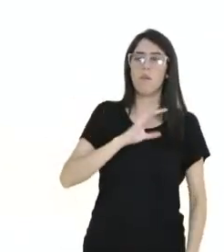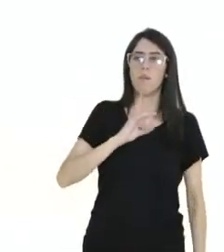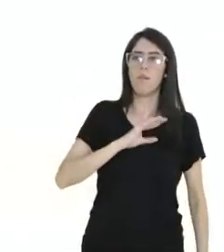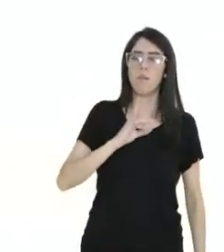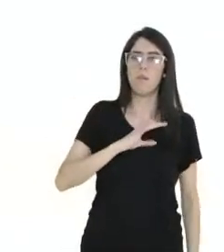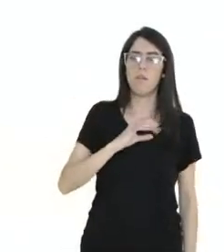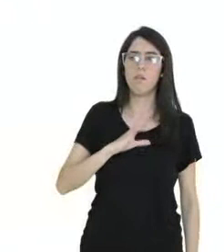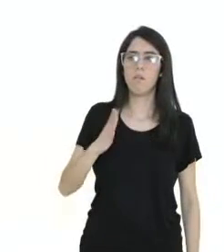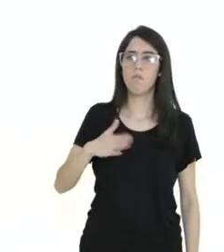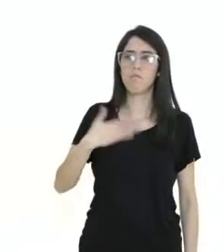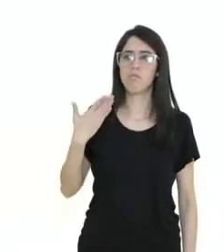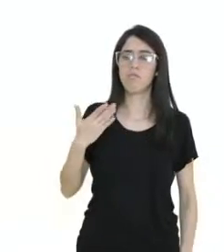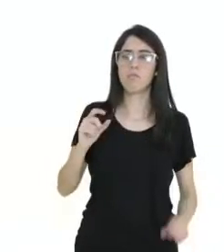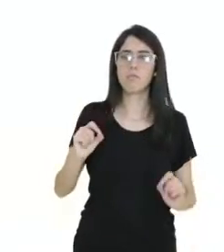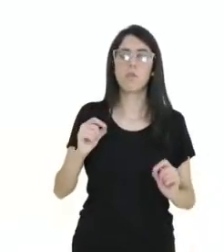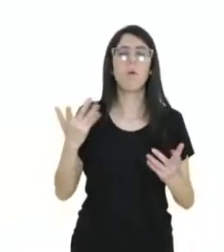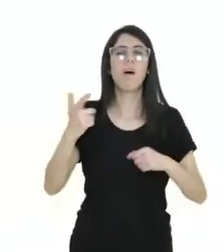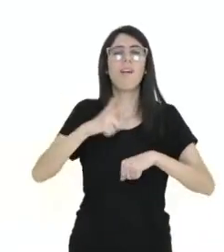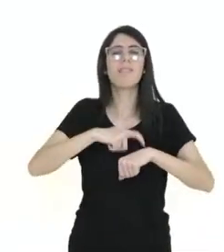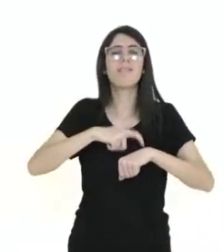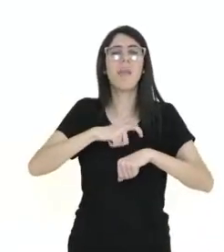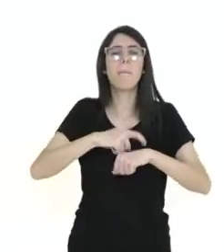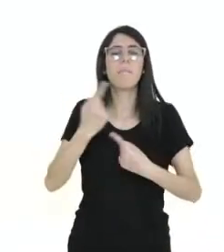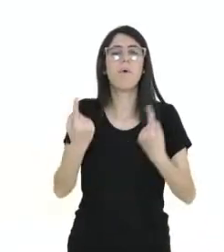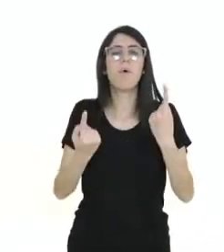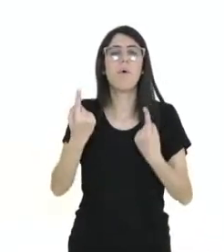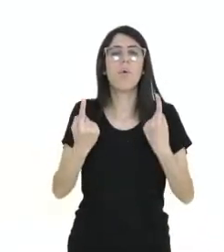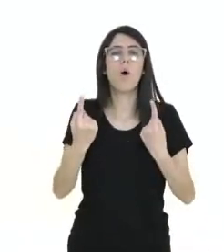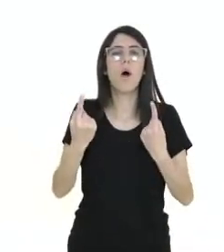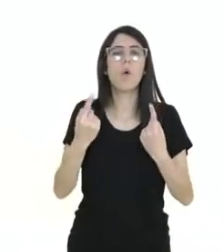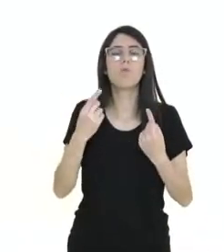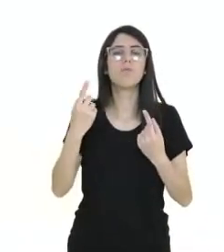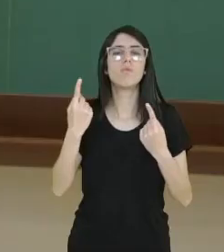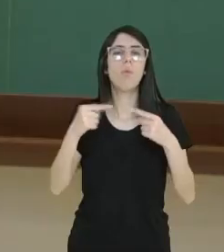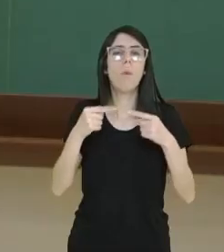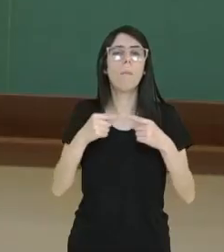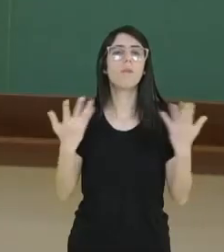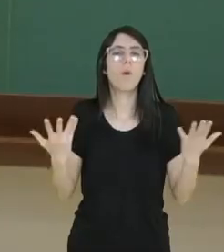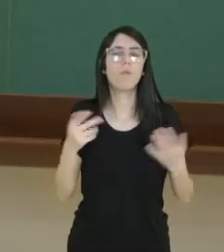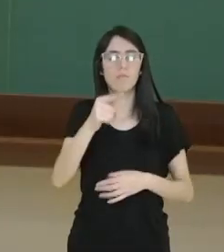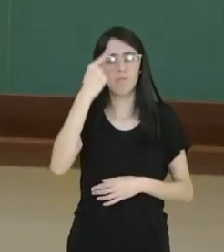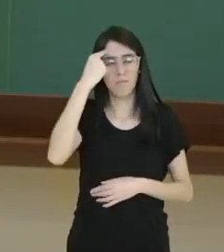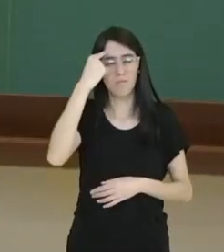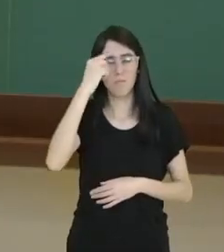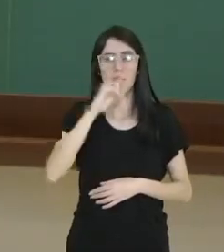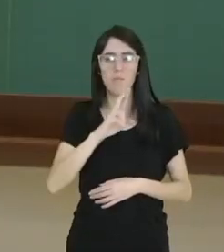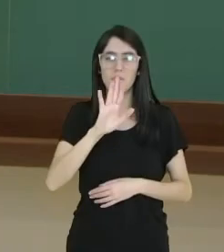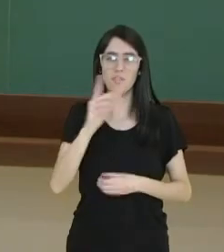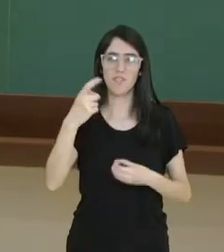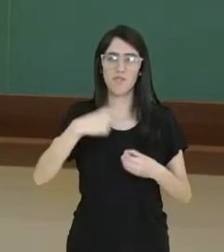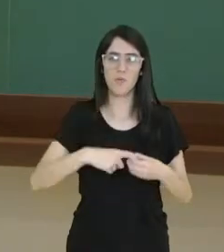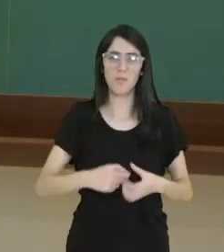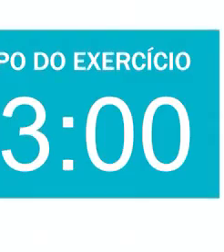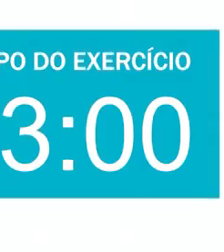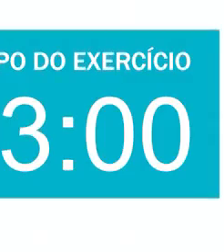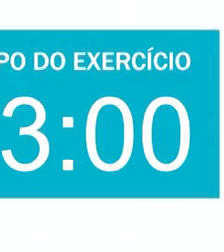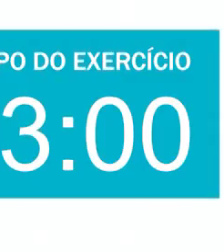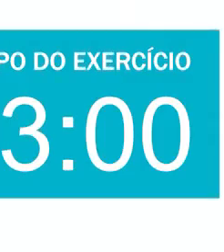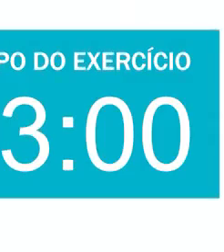e pessoa o verbo afastar está conjugado? Pense um pouquinho e já voltamos.